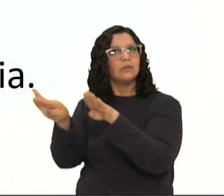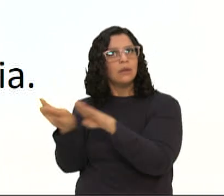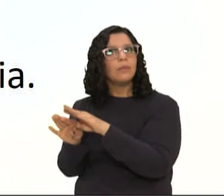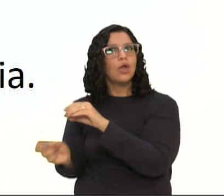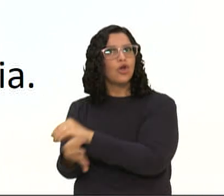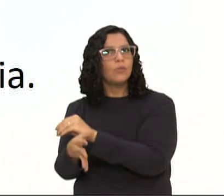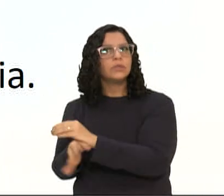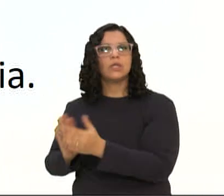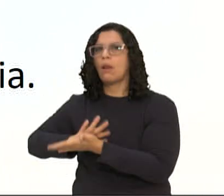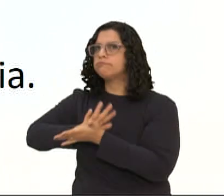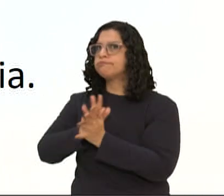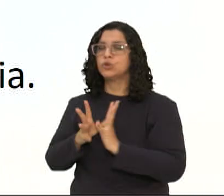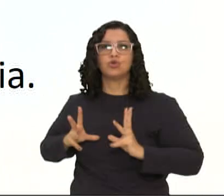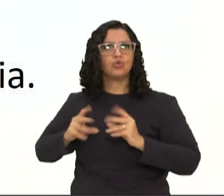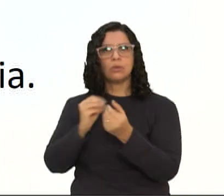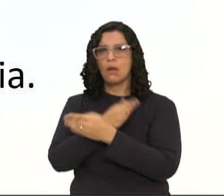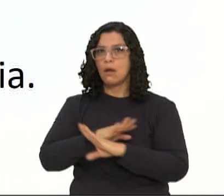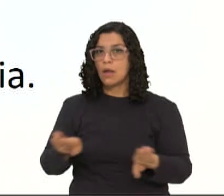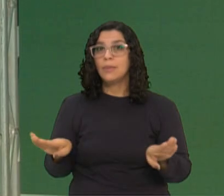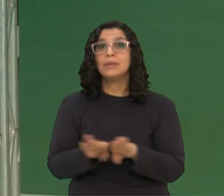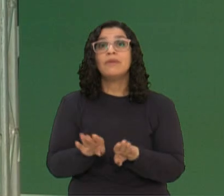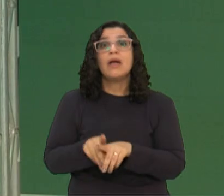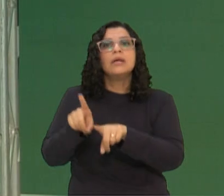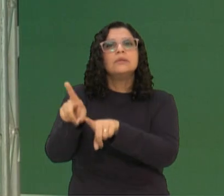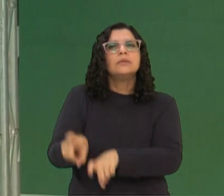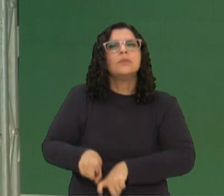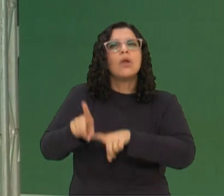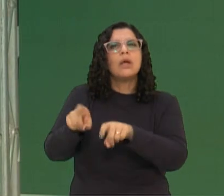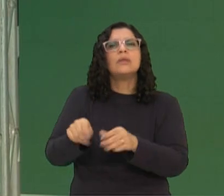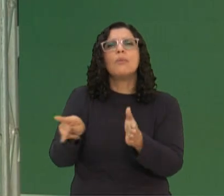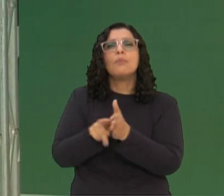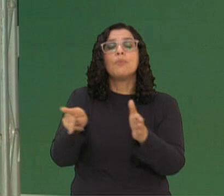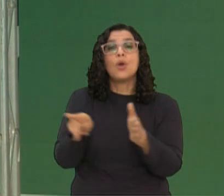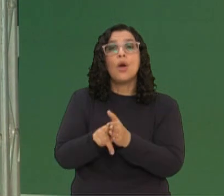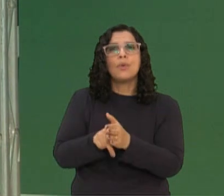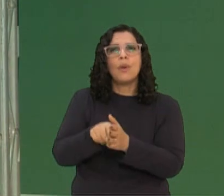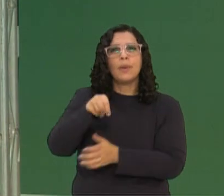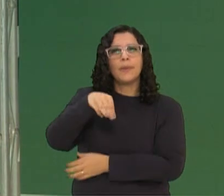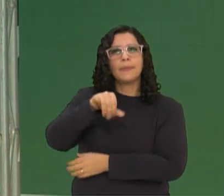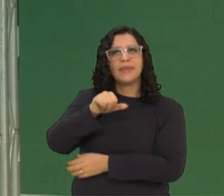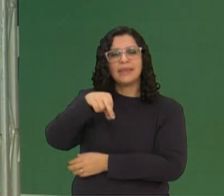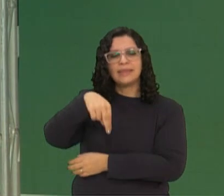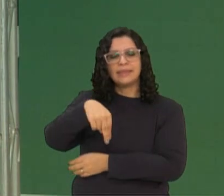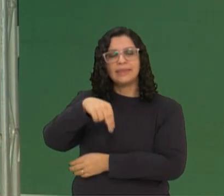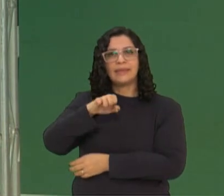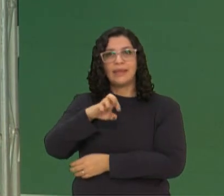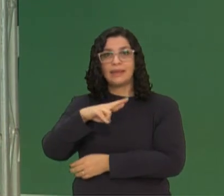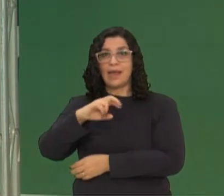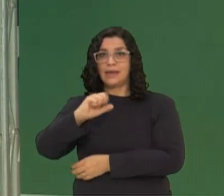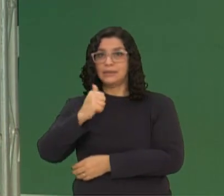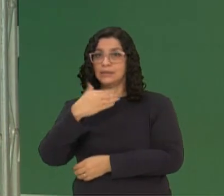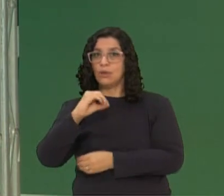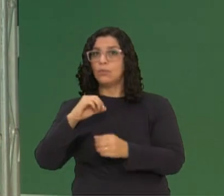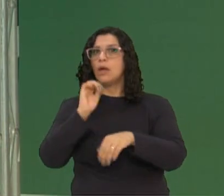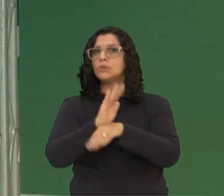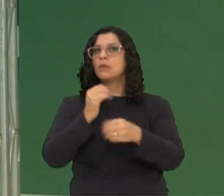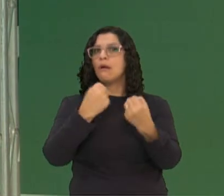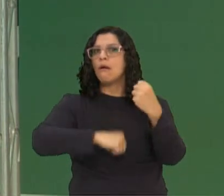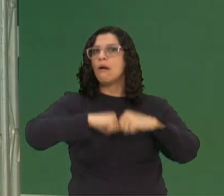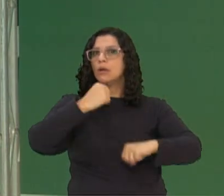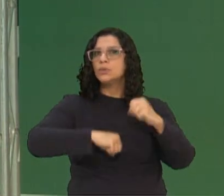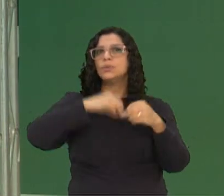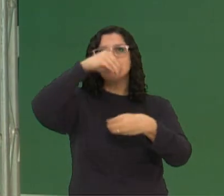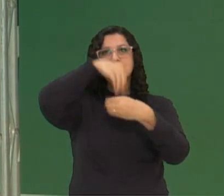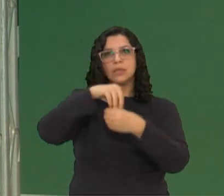fazer incentivos à indústria, principalmente à mineração, na região dos Montes Urais, na Rússia. E por último,